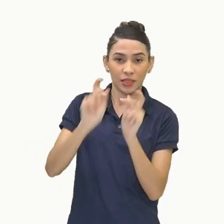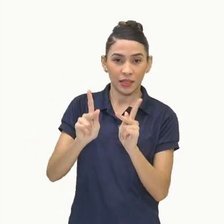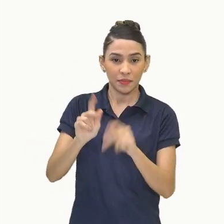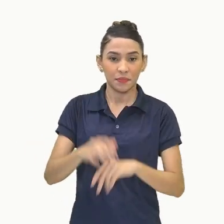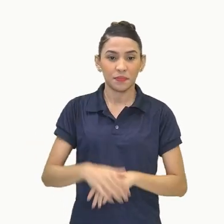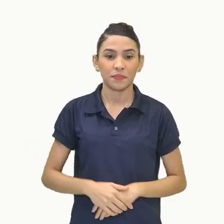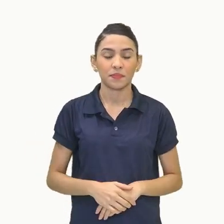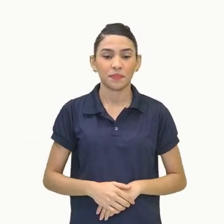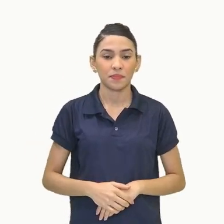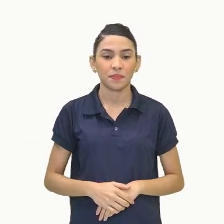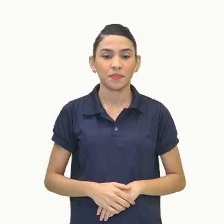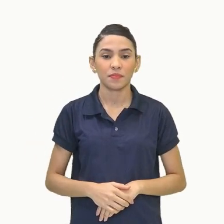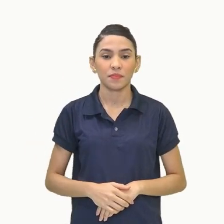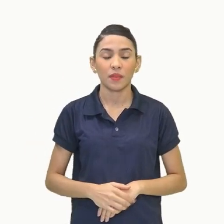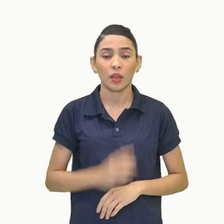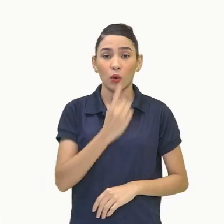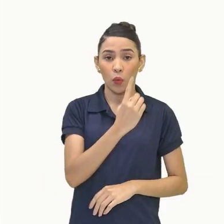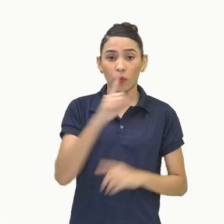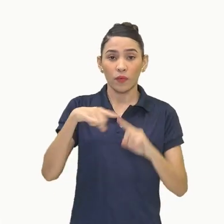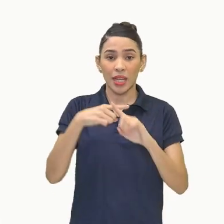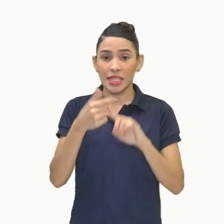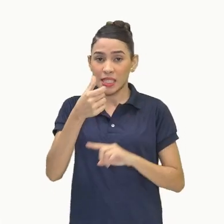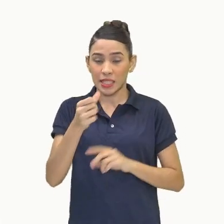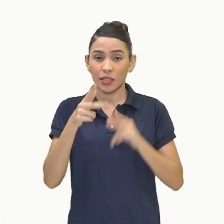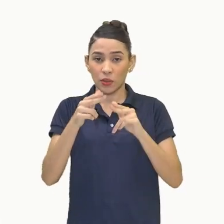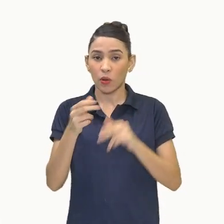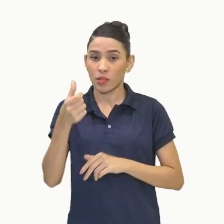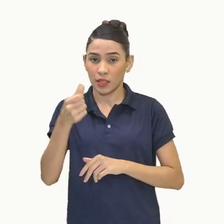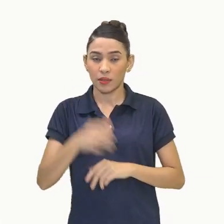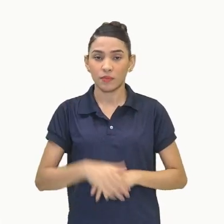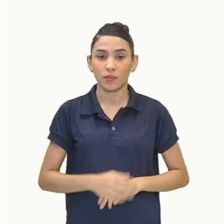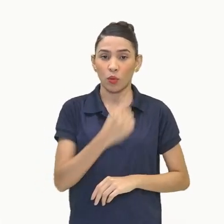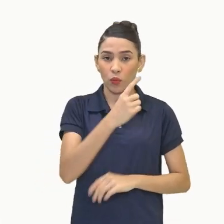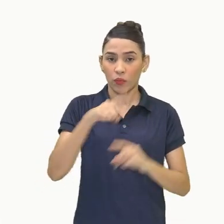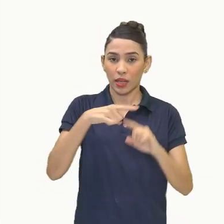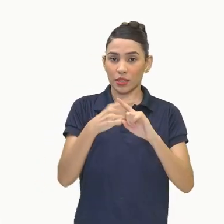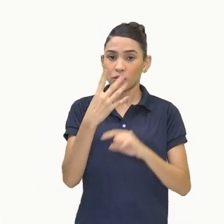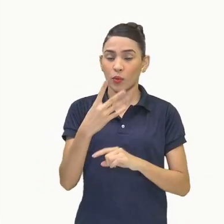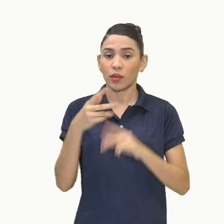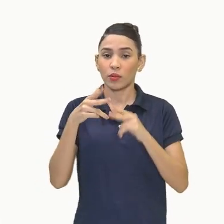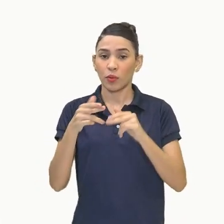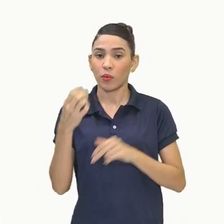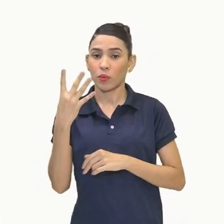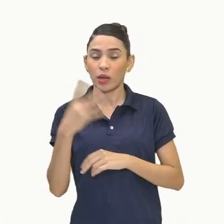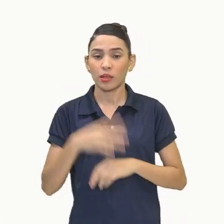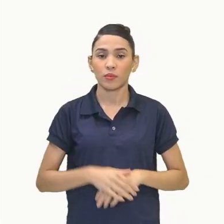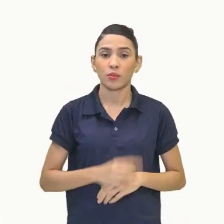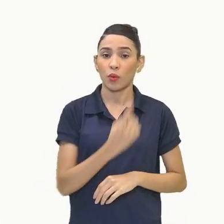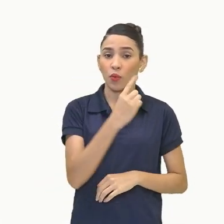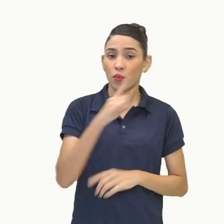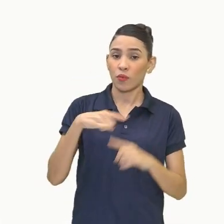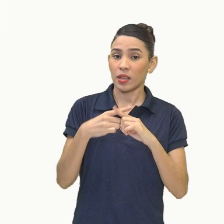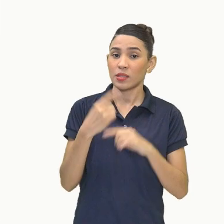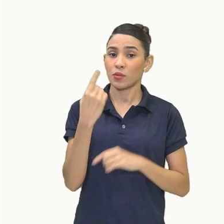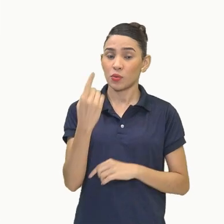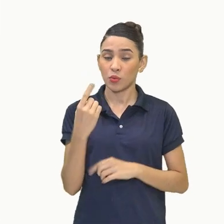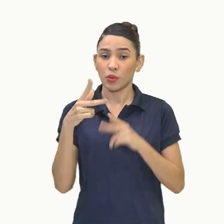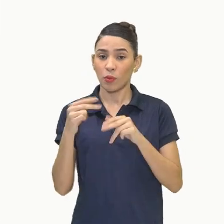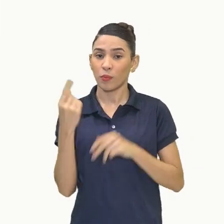multiplicar 1 por todo mundo. 1 vezes 6, 6. 1 vezes 4, 4. 1 vezes 1,